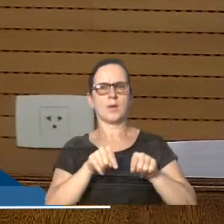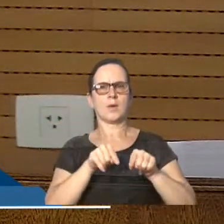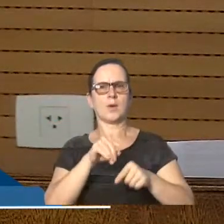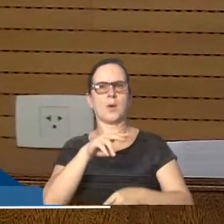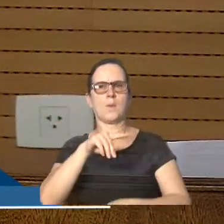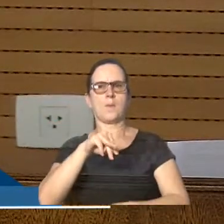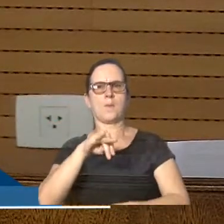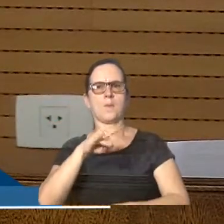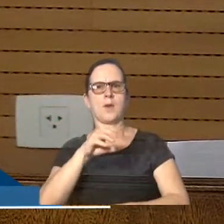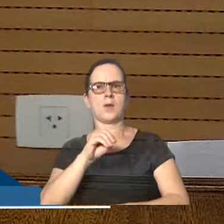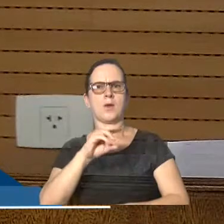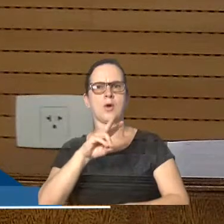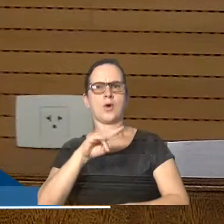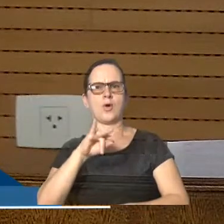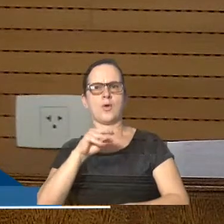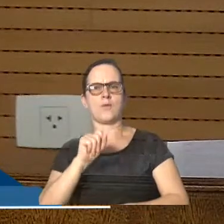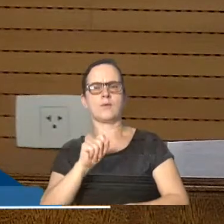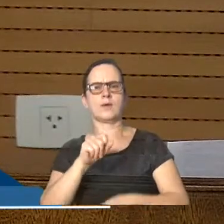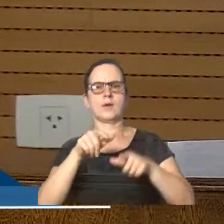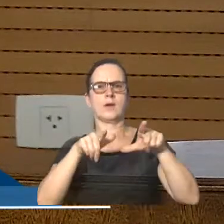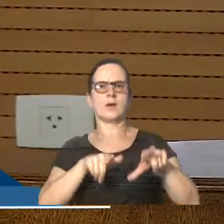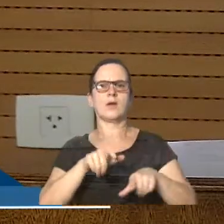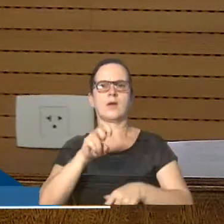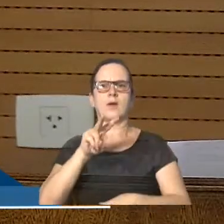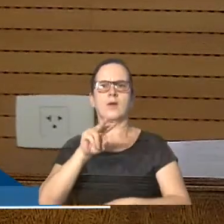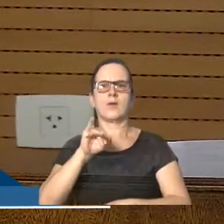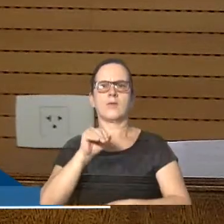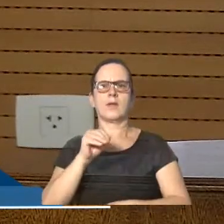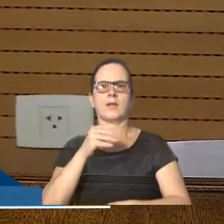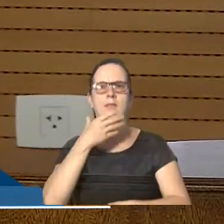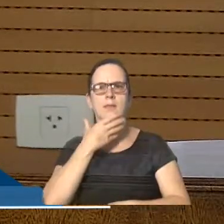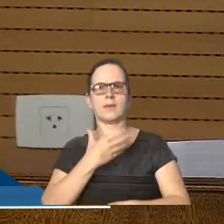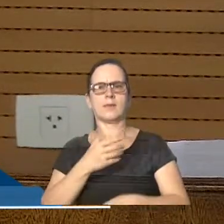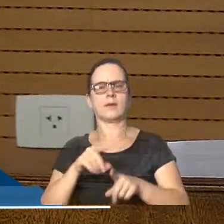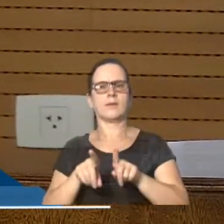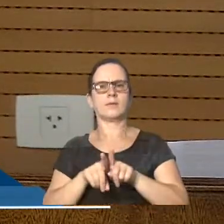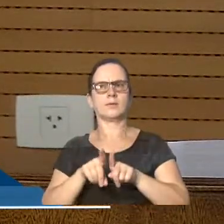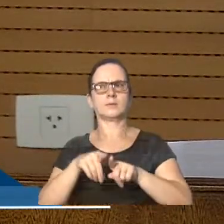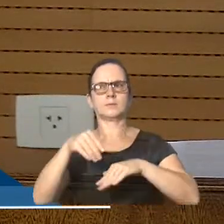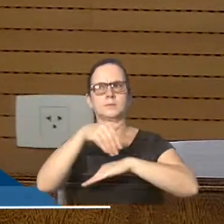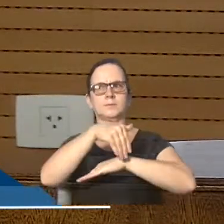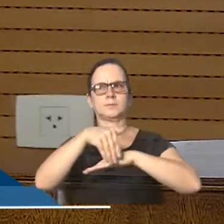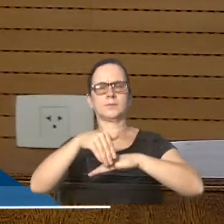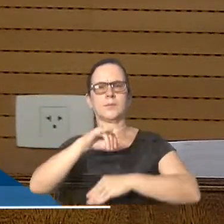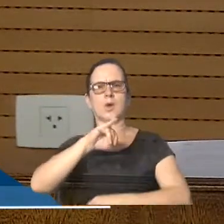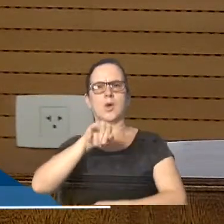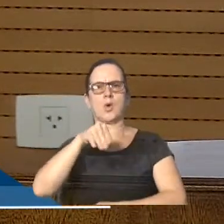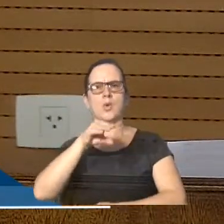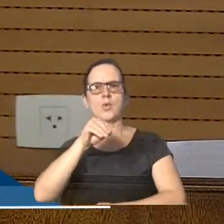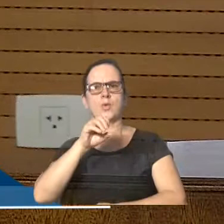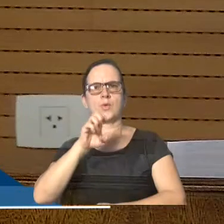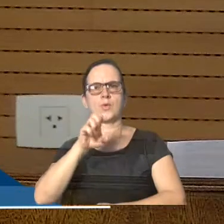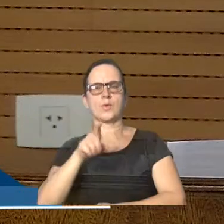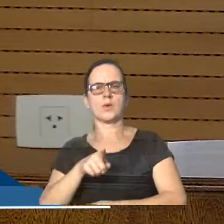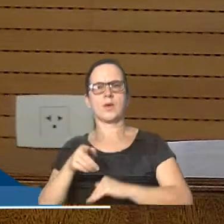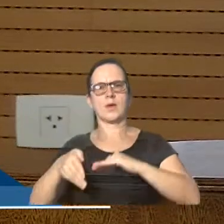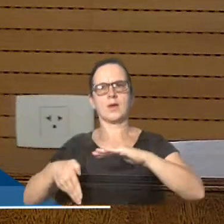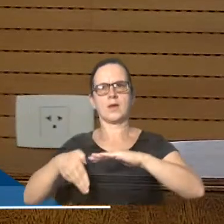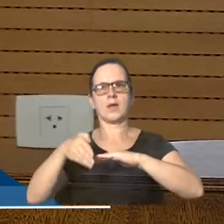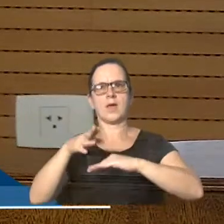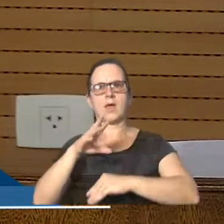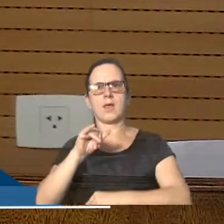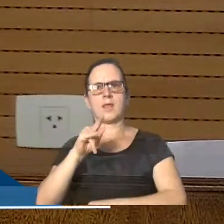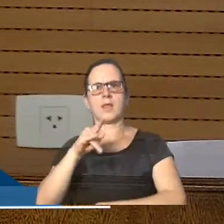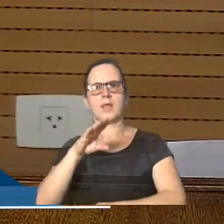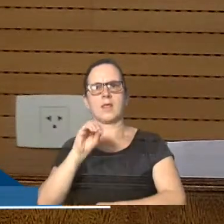Mário Covas, na Vila Natal. Reparo no leito carroçado do cruzamento das ruas José, Melone e São Francisco de Assis,